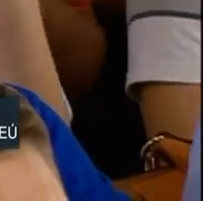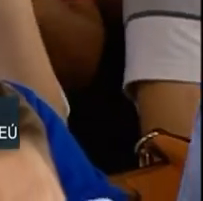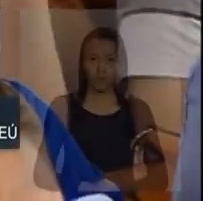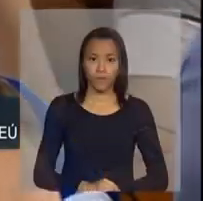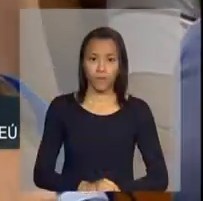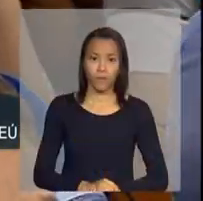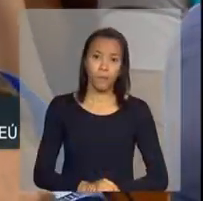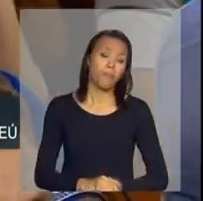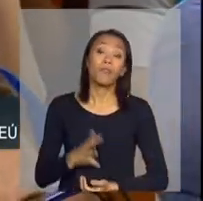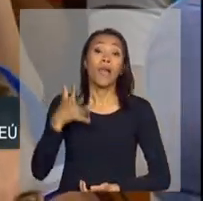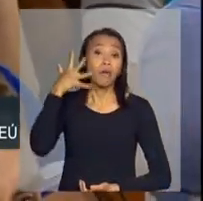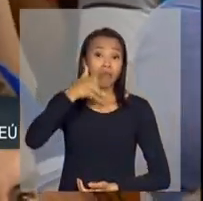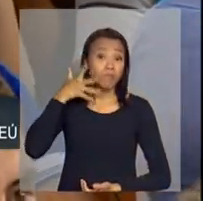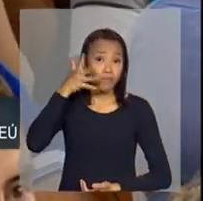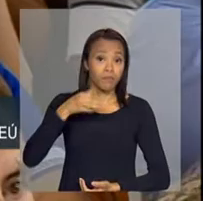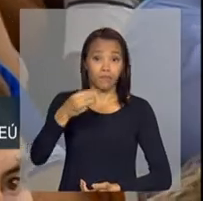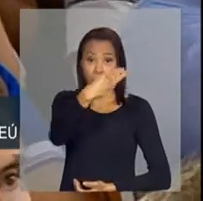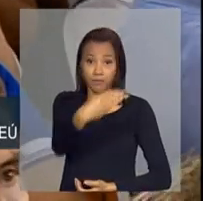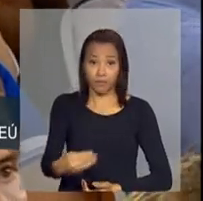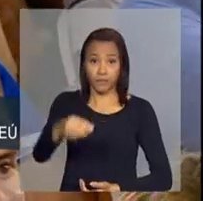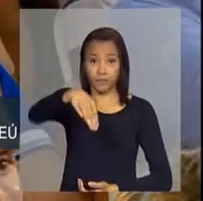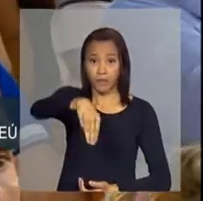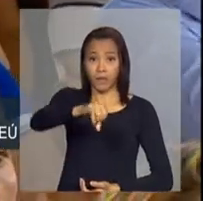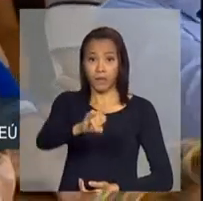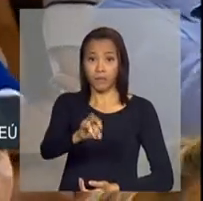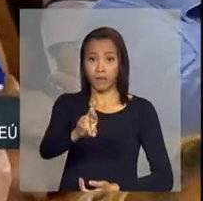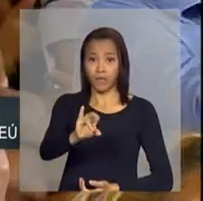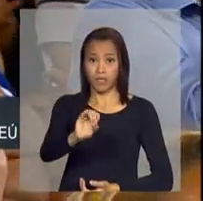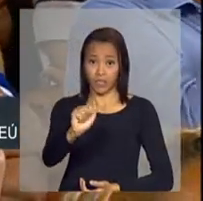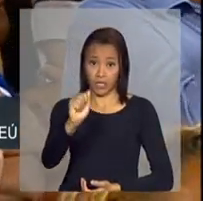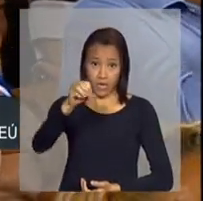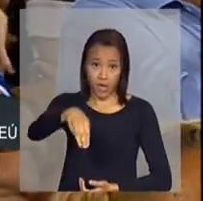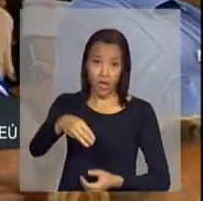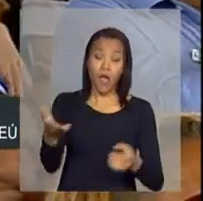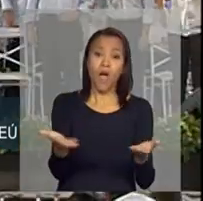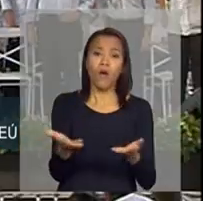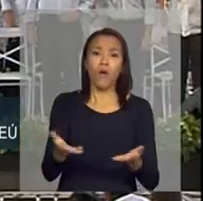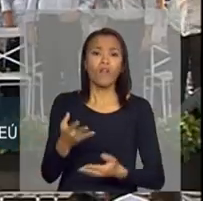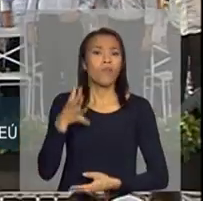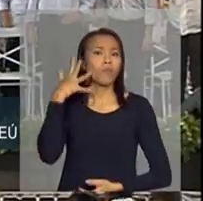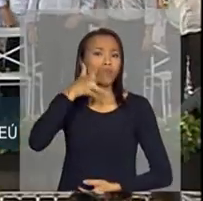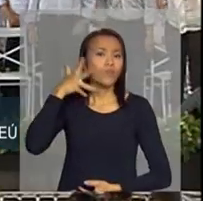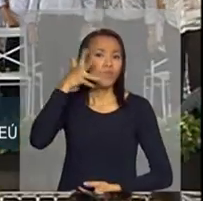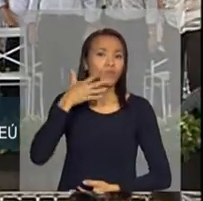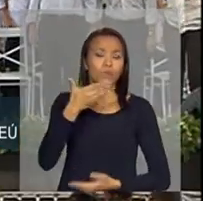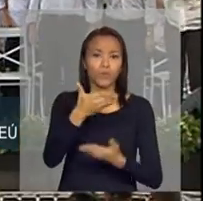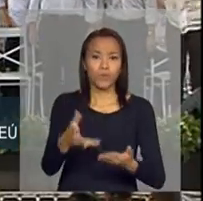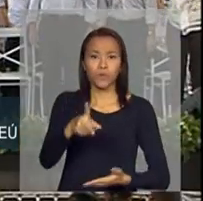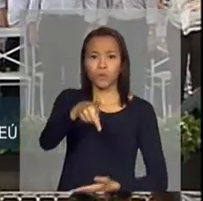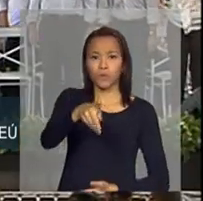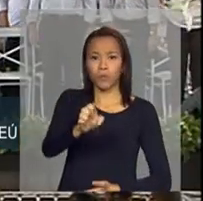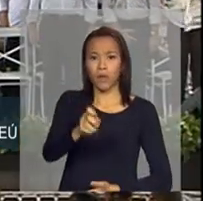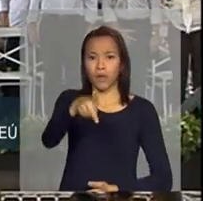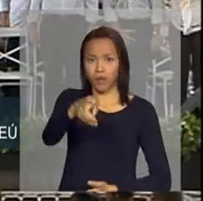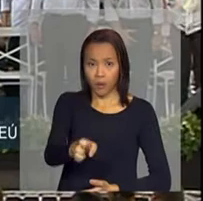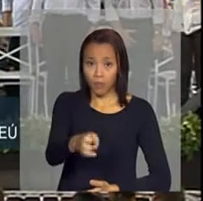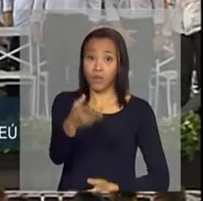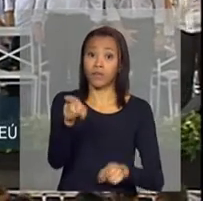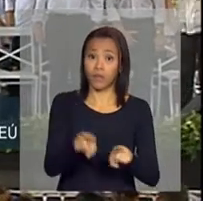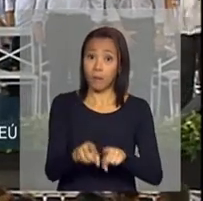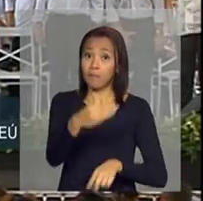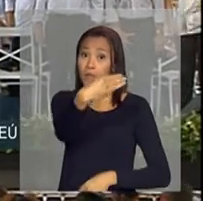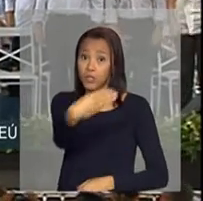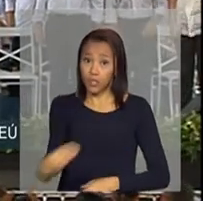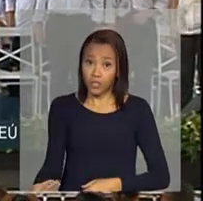Portanto, as palavras da ministra Miriam Belchior e, na sequência, ouviremos as palavras do senhor Pepe Vargas, ministro